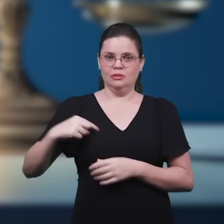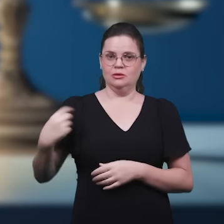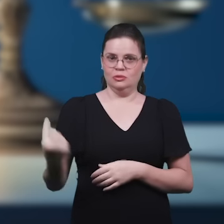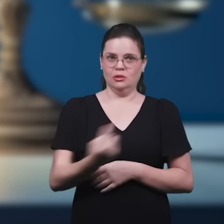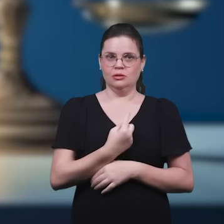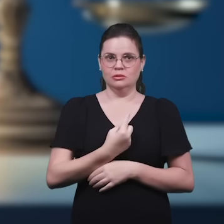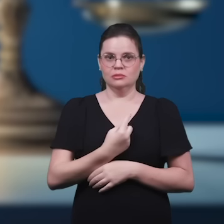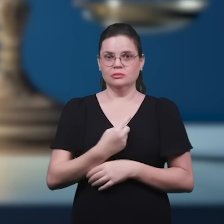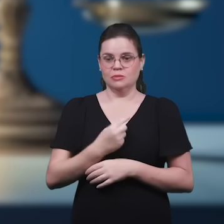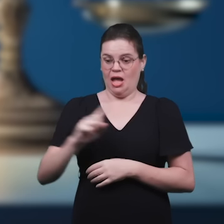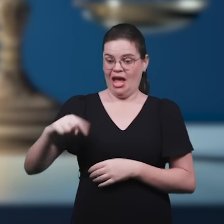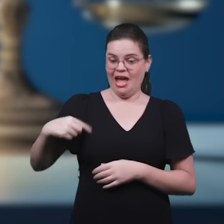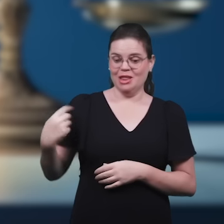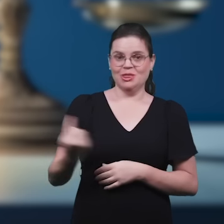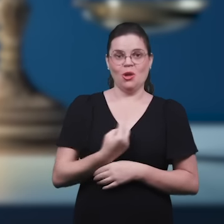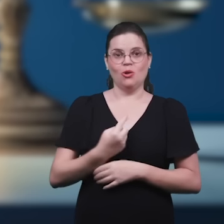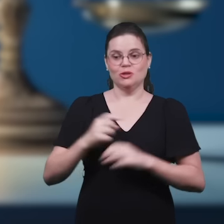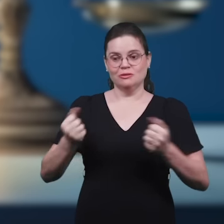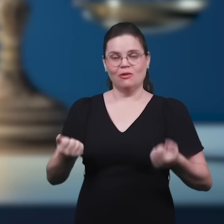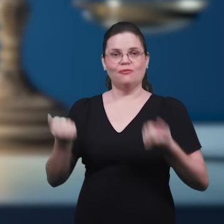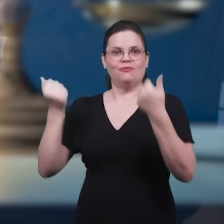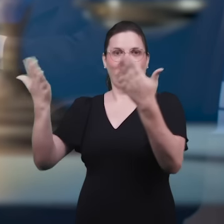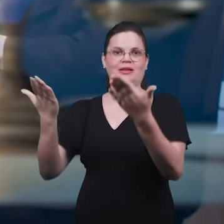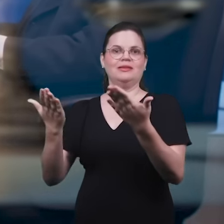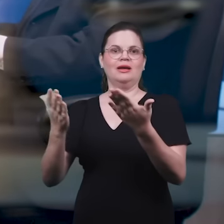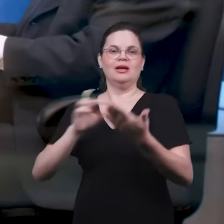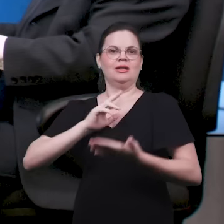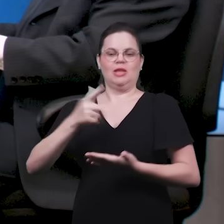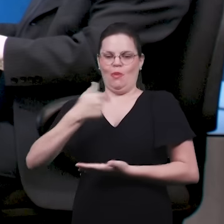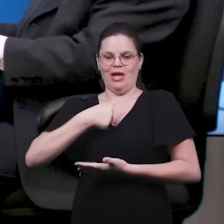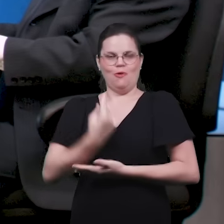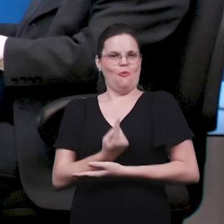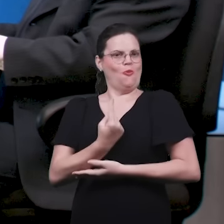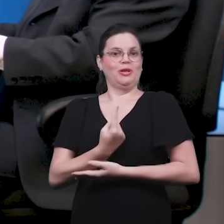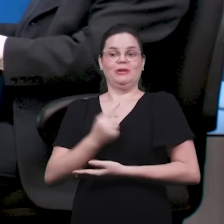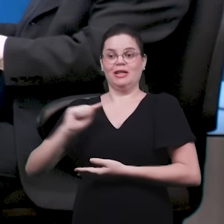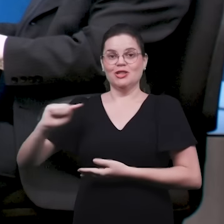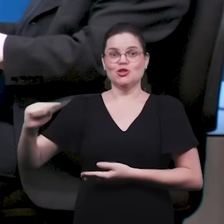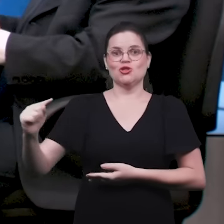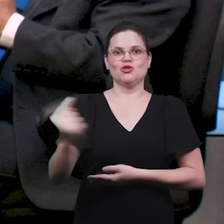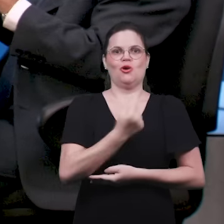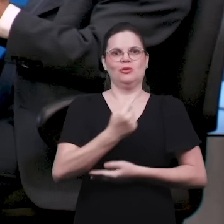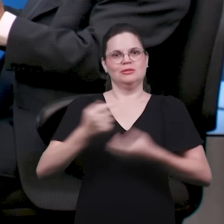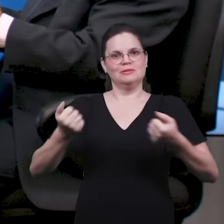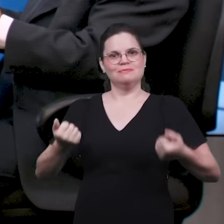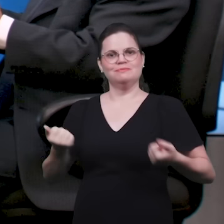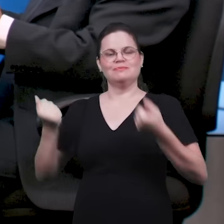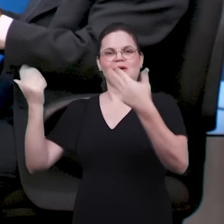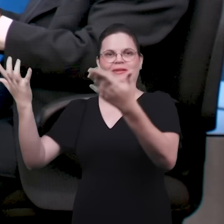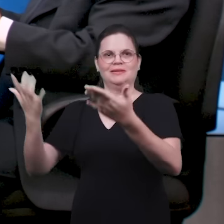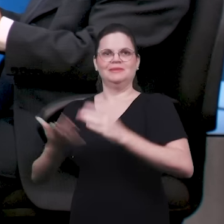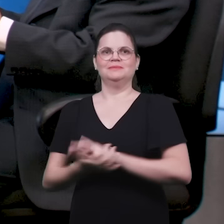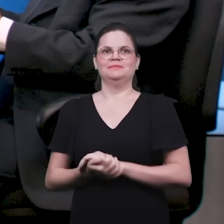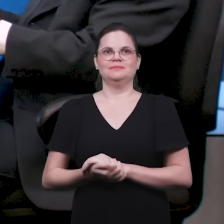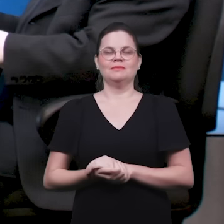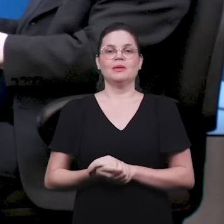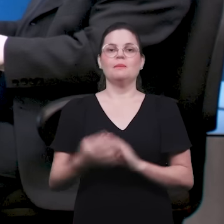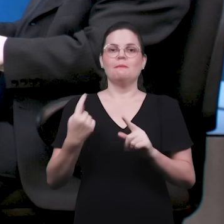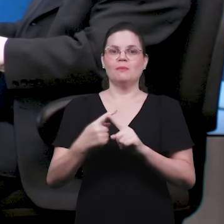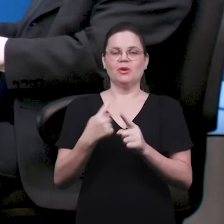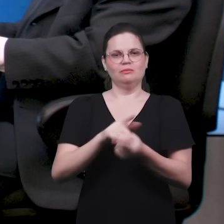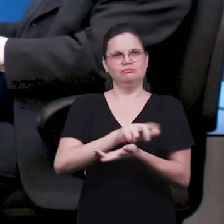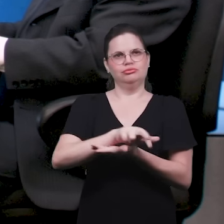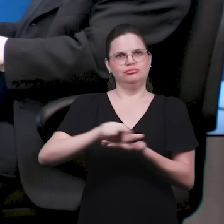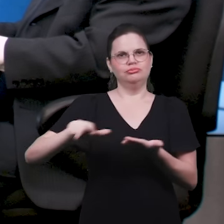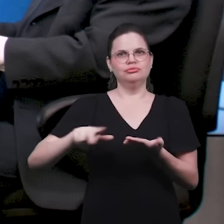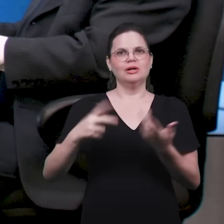Portanto, ofereçamos. Desculpa aí a leitura, né? O verbo é ofereçamos. Ofereçamos. Ou seja, está no plural e